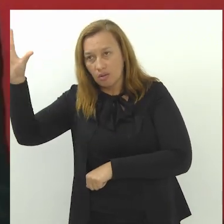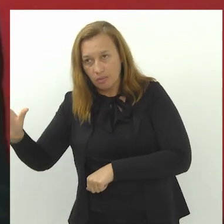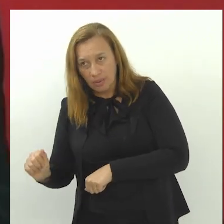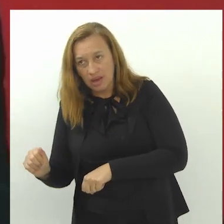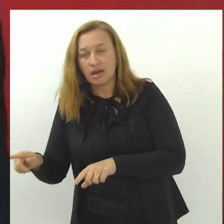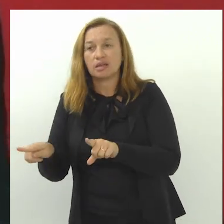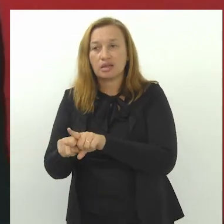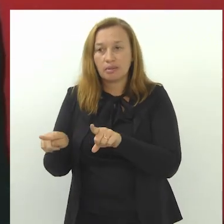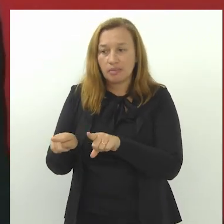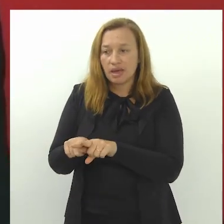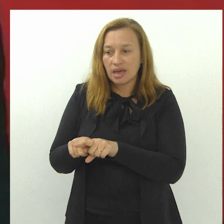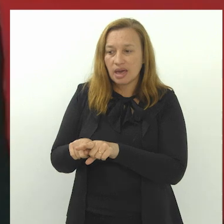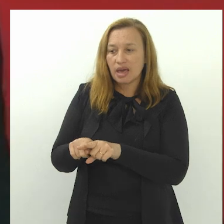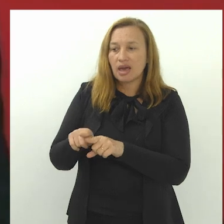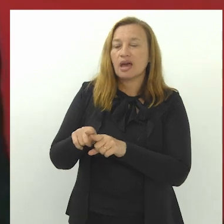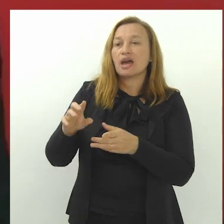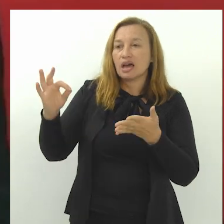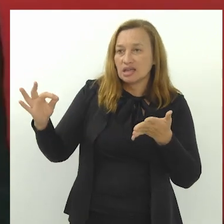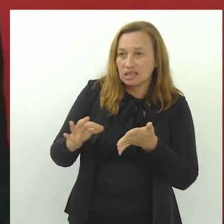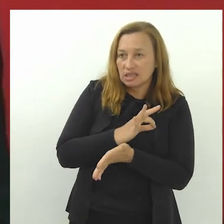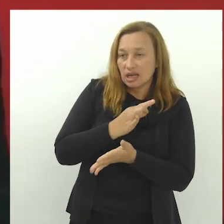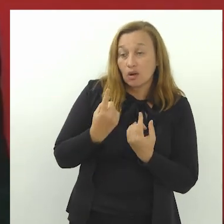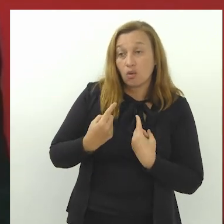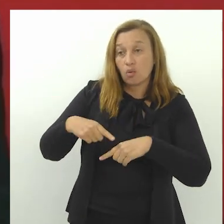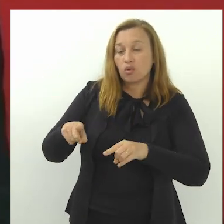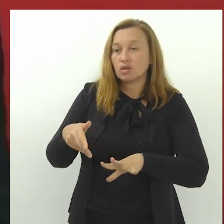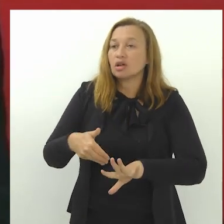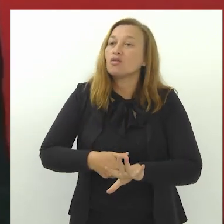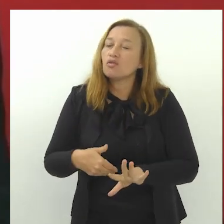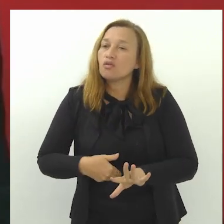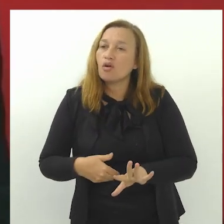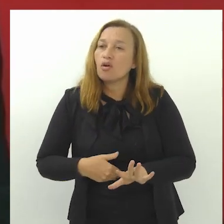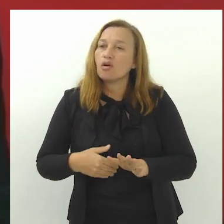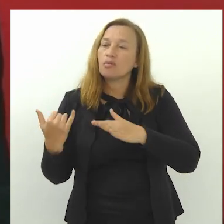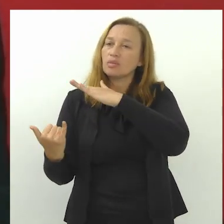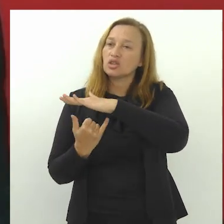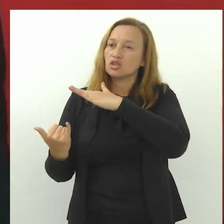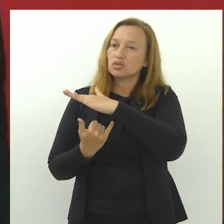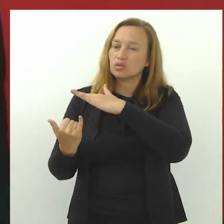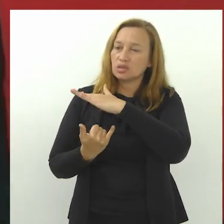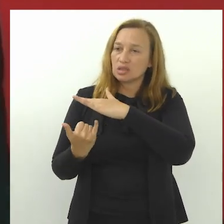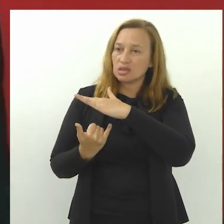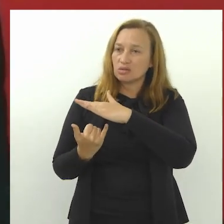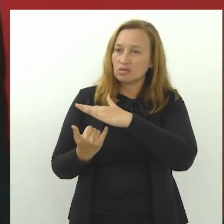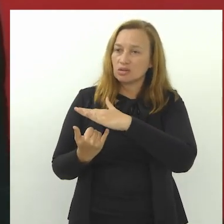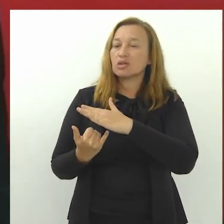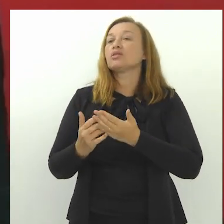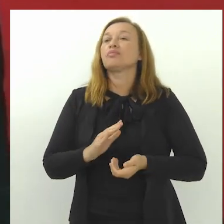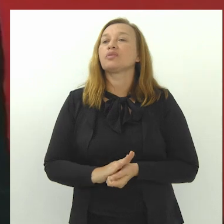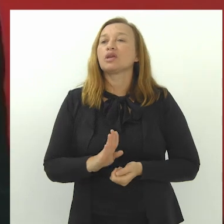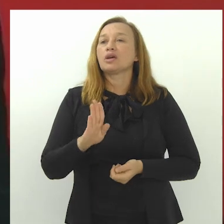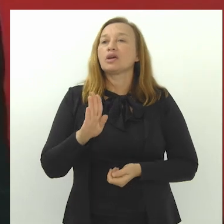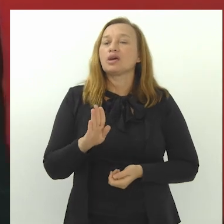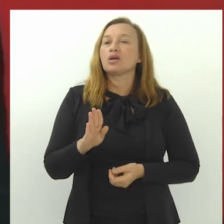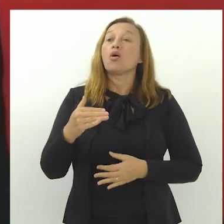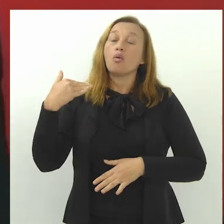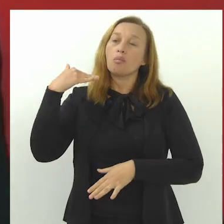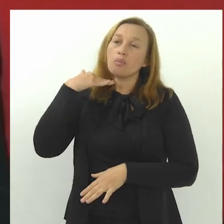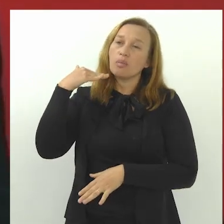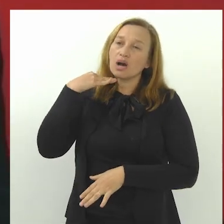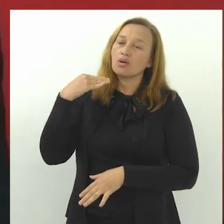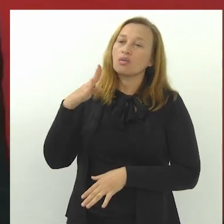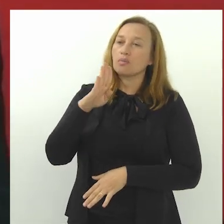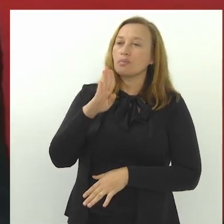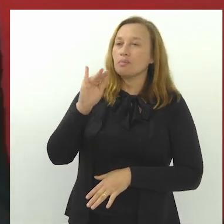Africana, também assinaram compromisso com a Aliança Global contra a Fome várias instituições multilaterais, inclusive